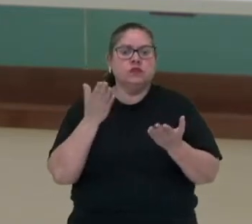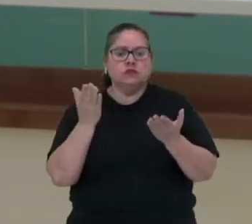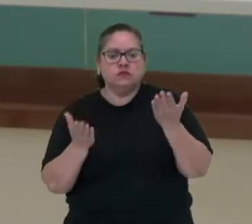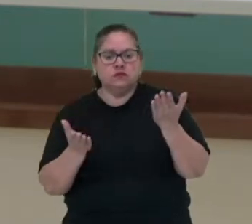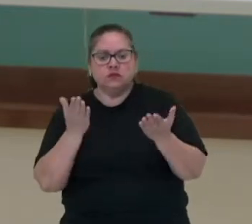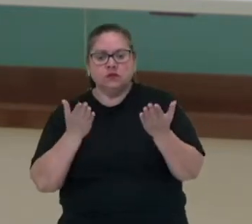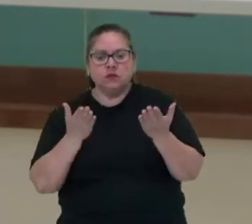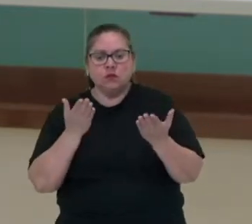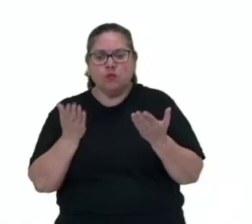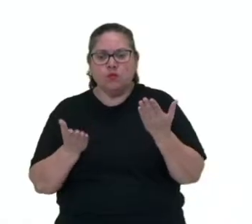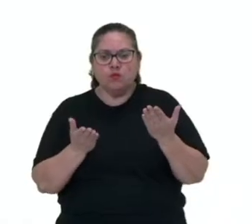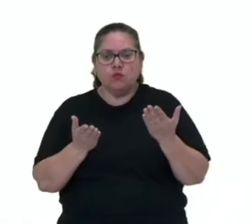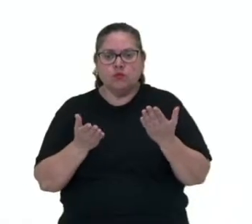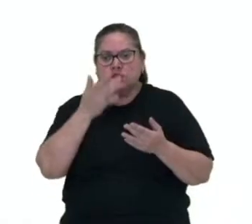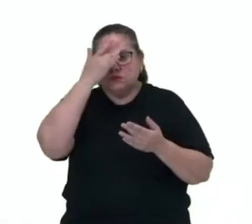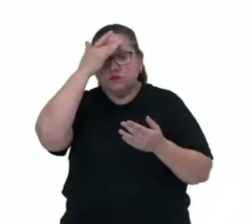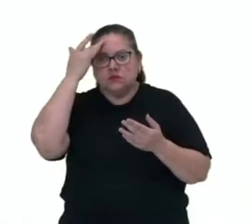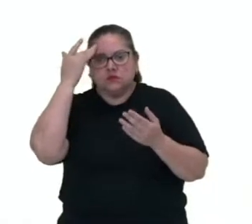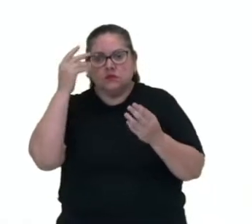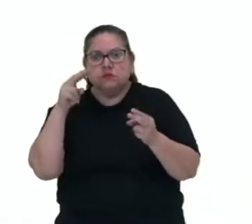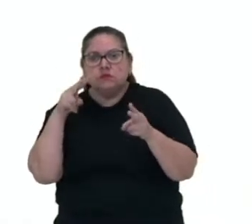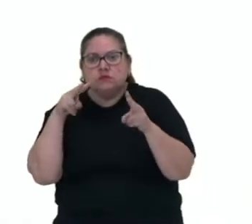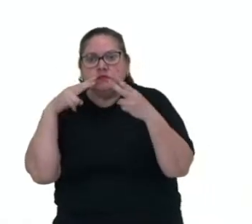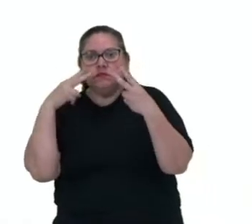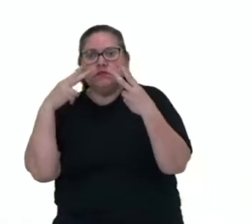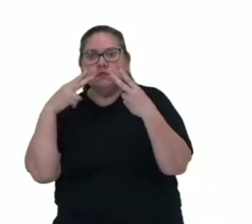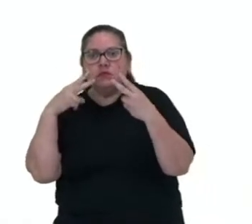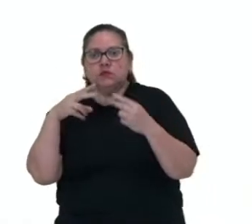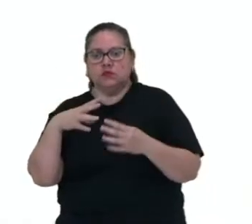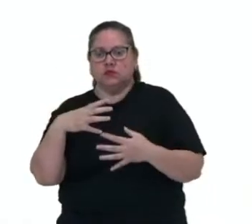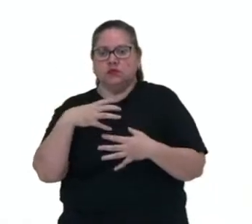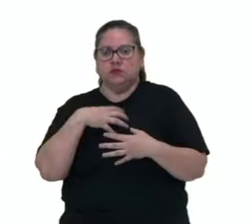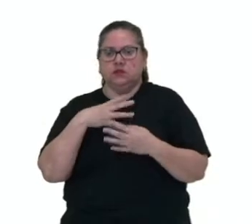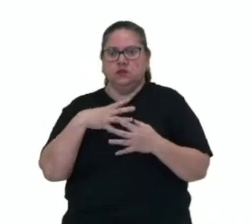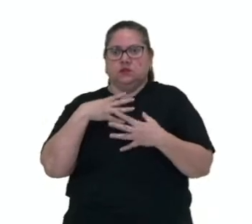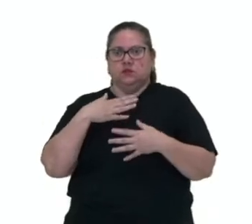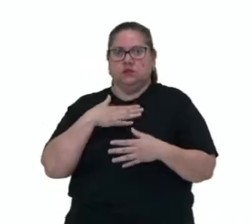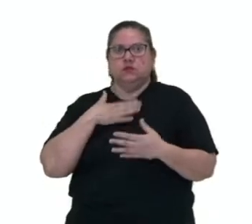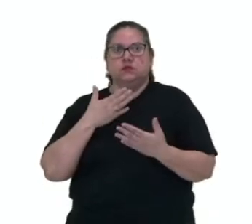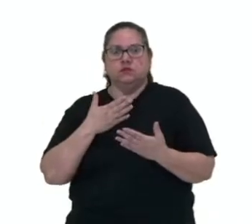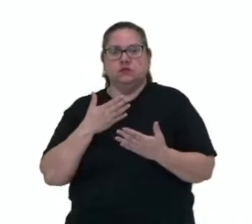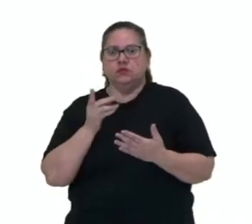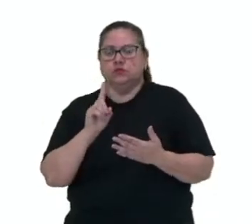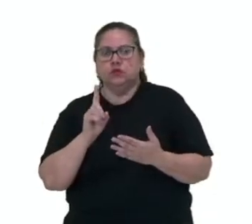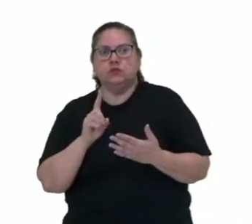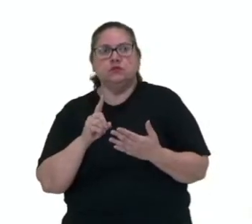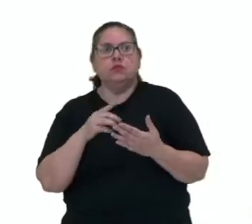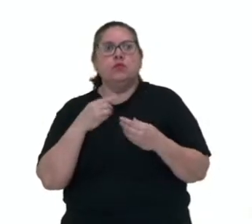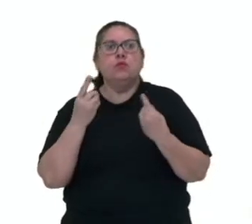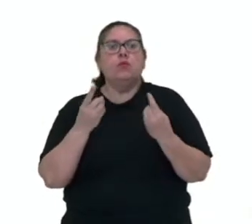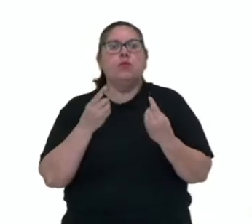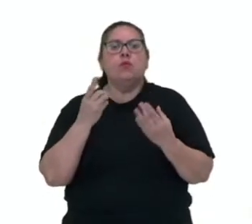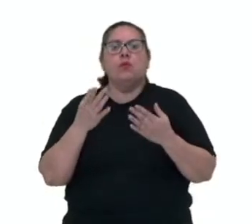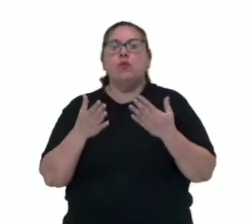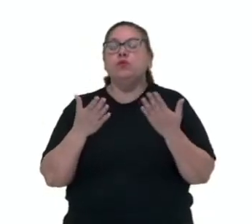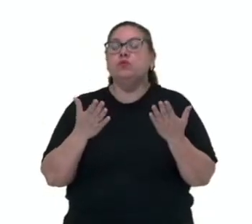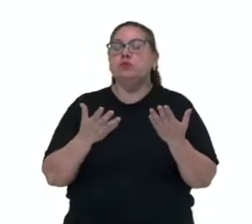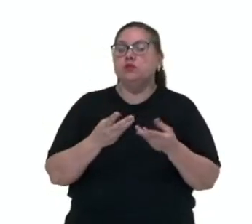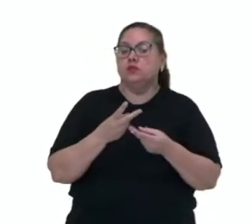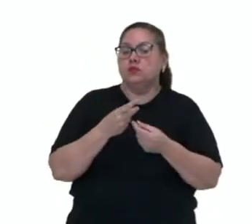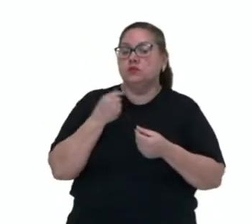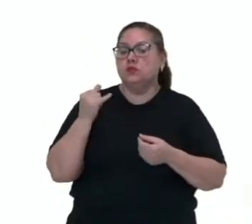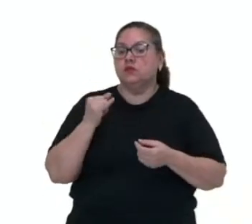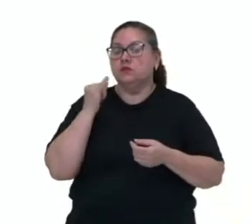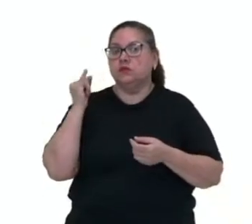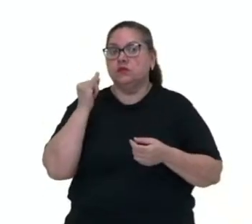até que ponto os ouvintes estão preparados para receber essa mensagem. E outra qualidade